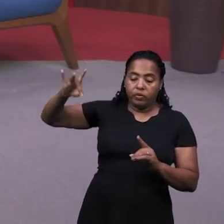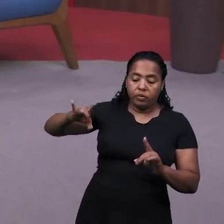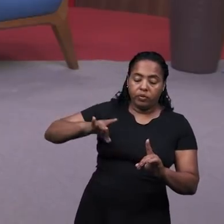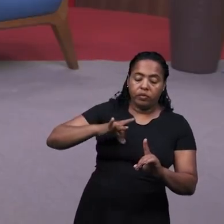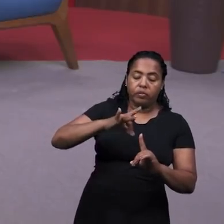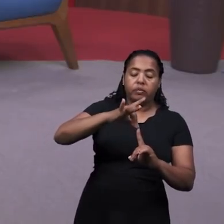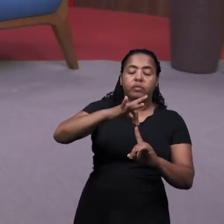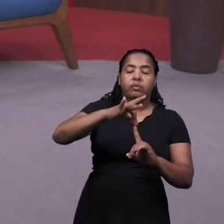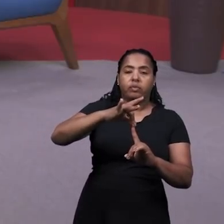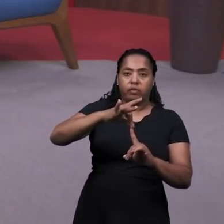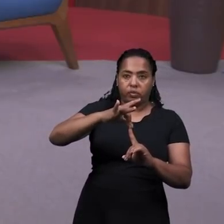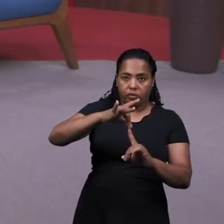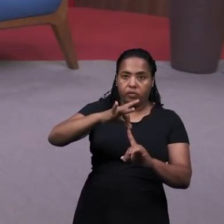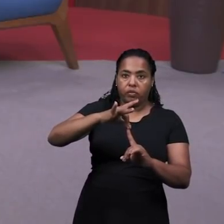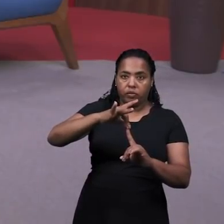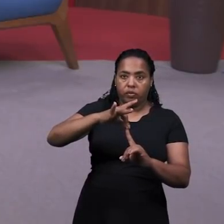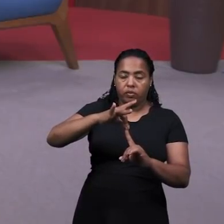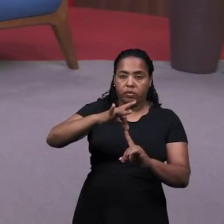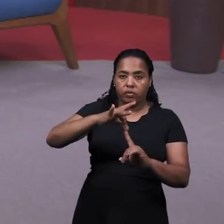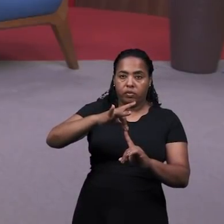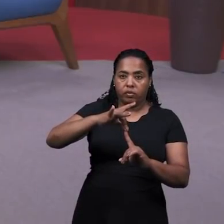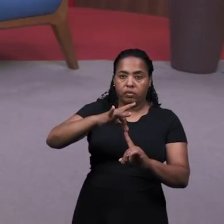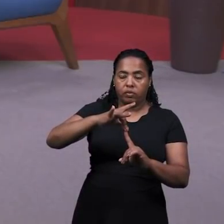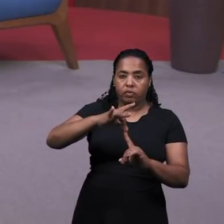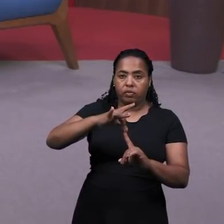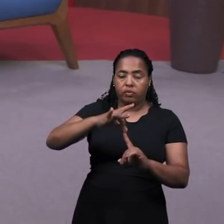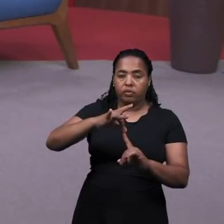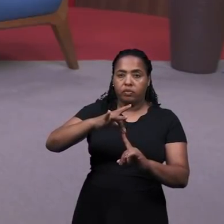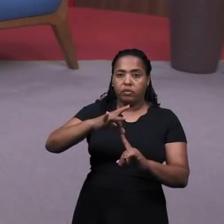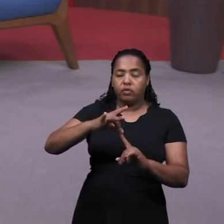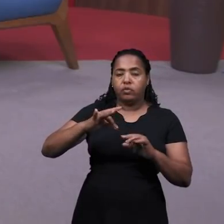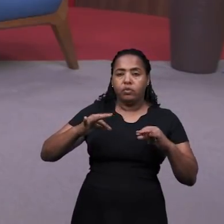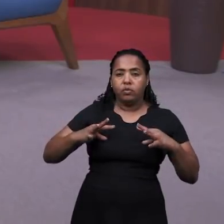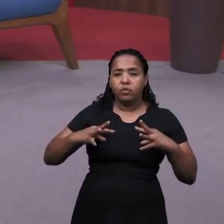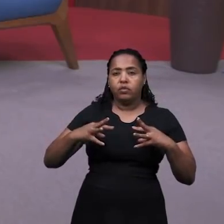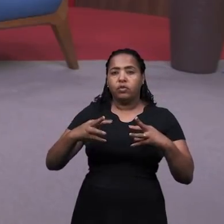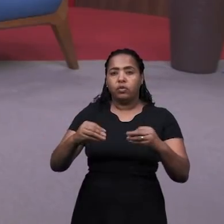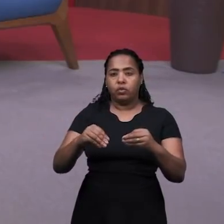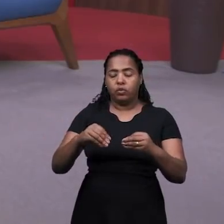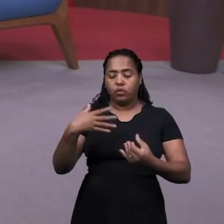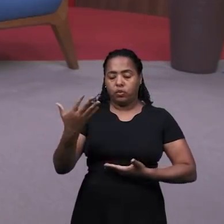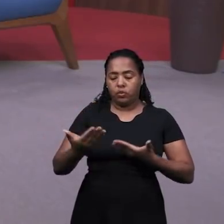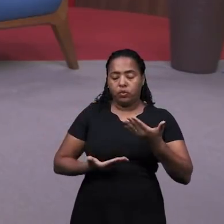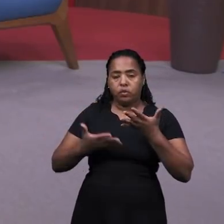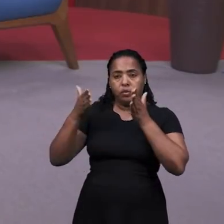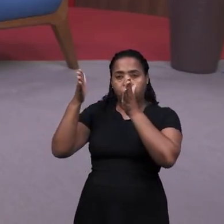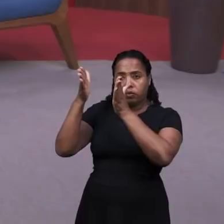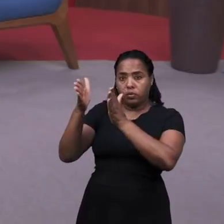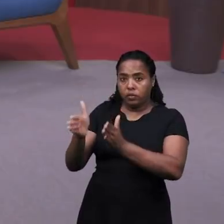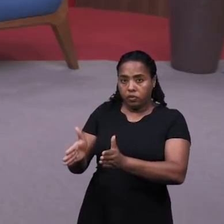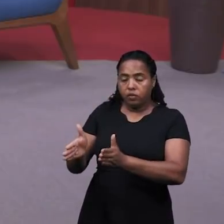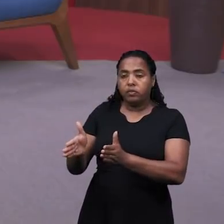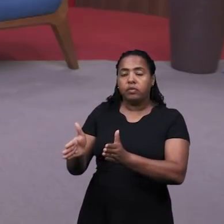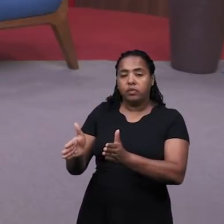possantemente se apossou dele. Então, queridos, tudo o que o crente fiel,